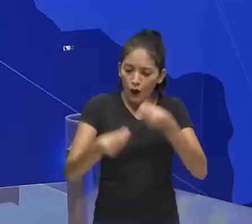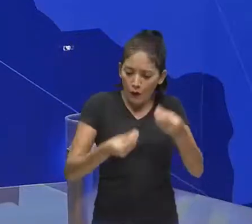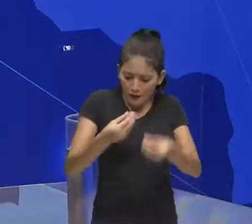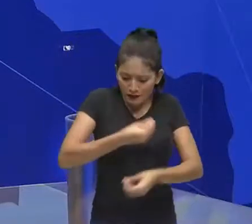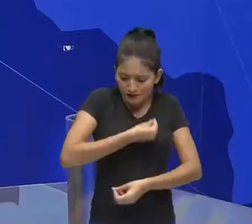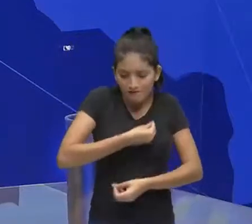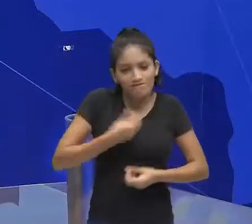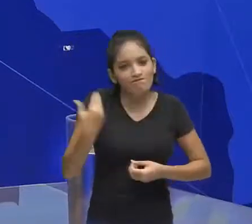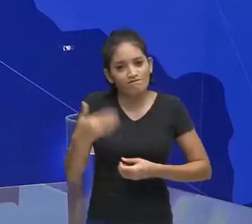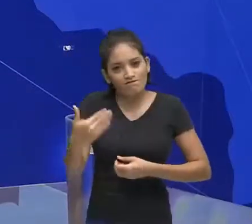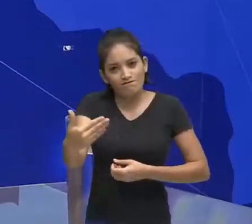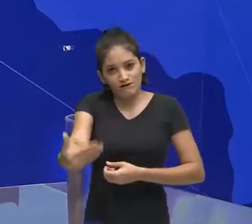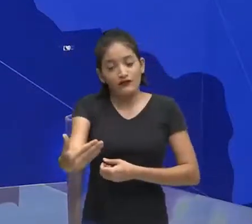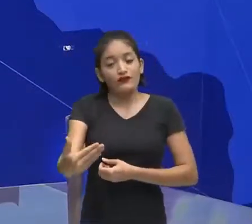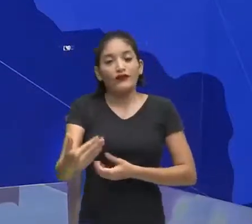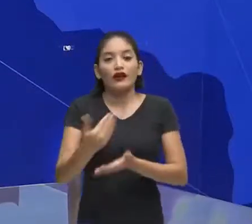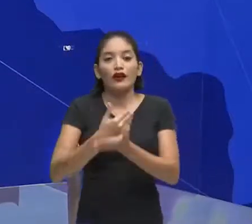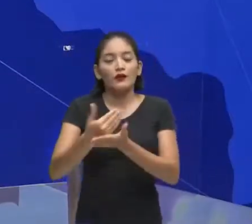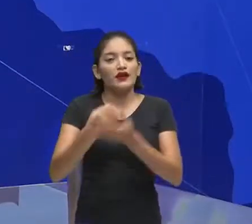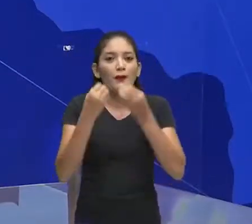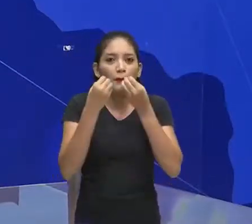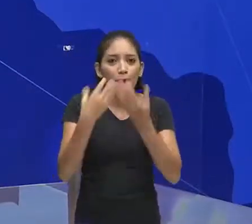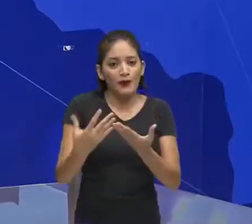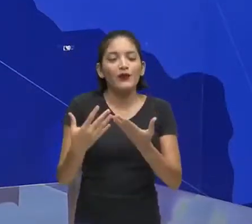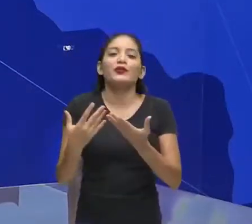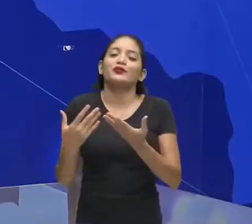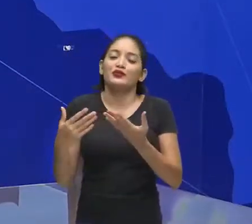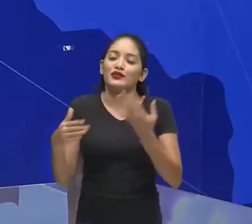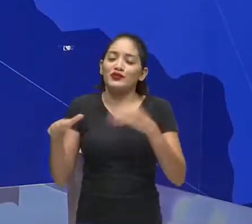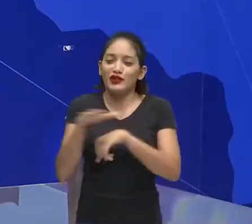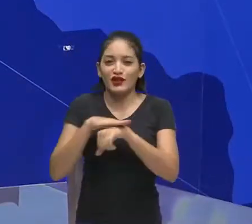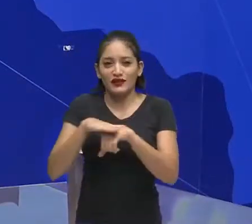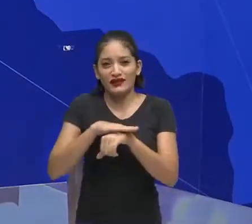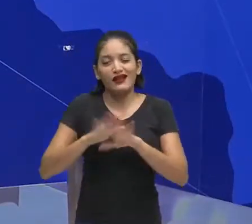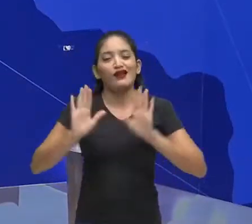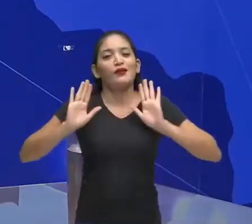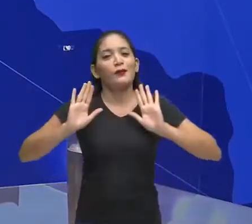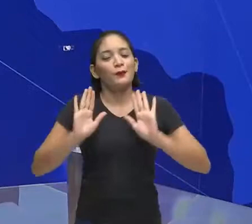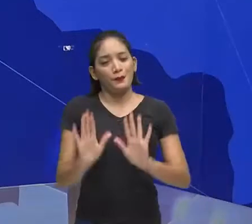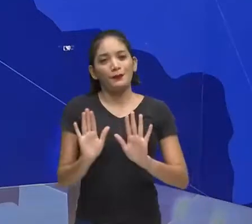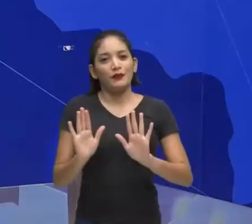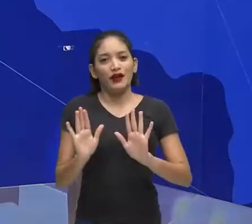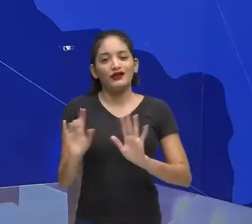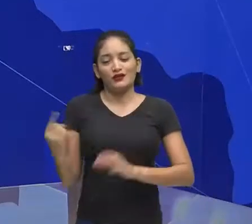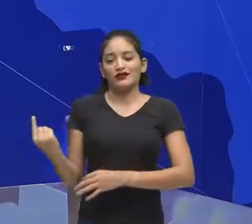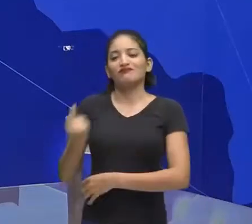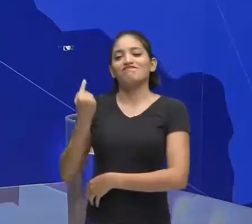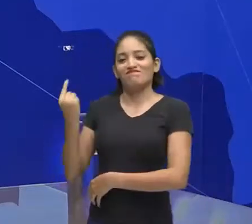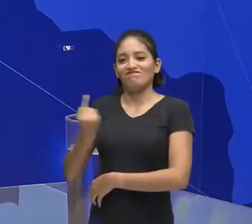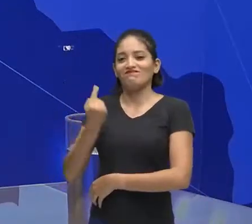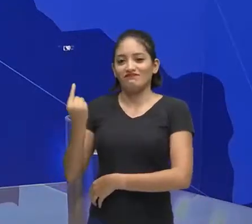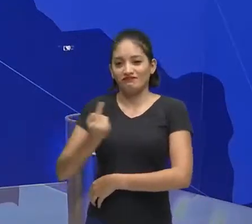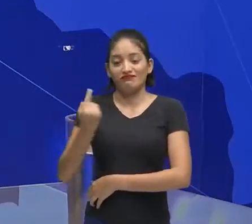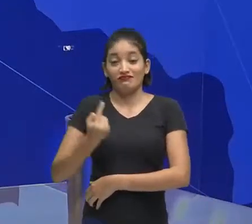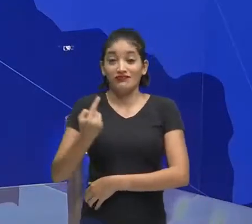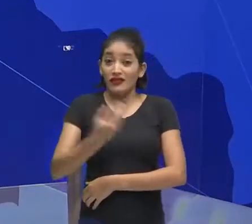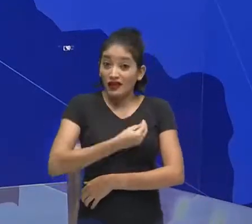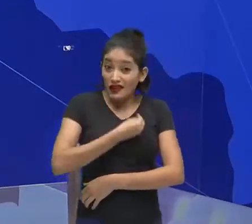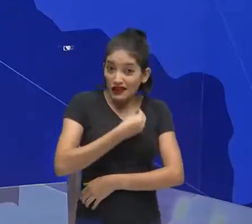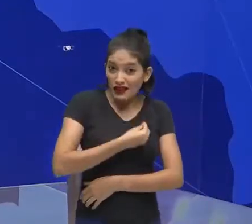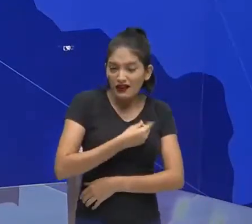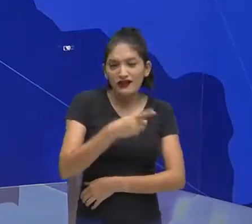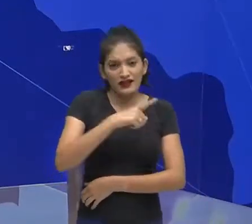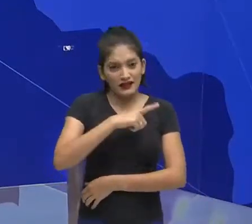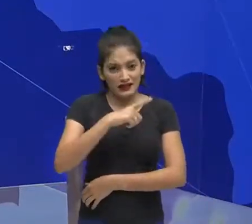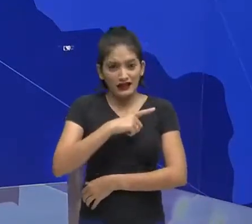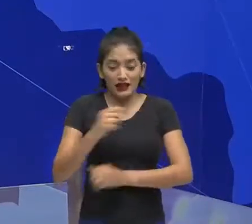como eu iniciei falando, é muito bom de se falar. Mas ele não existe sozinho, né? Como eu falei, a vida